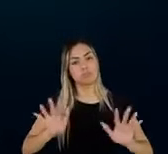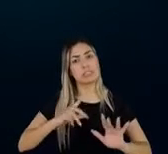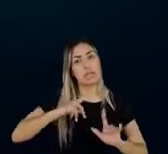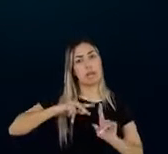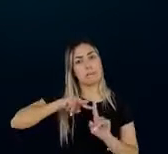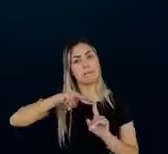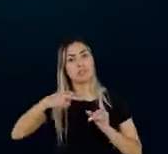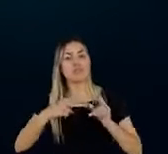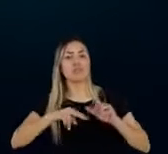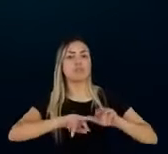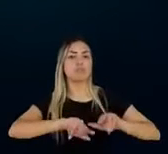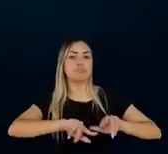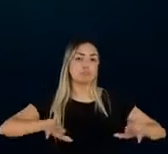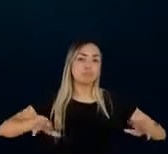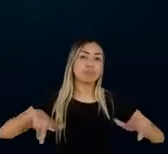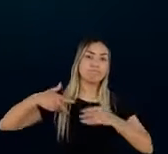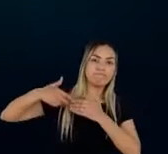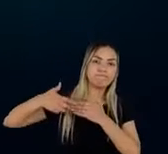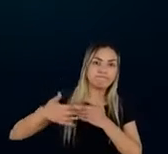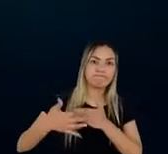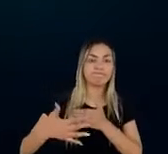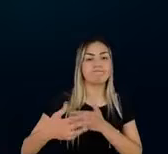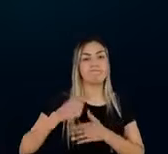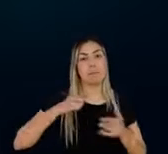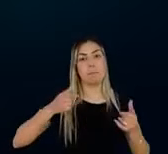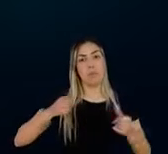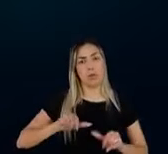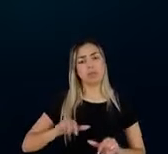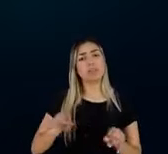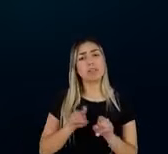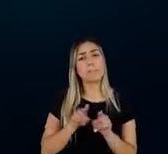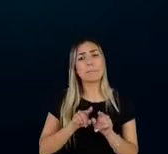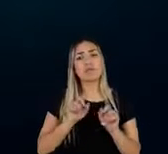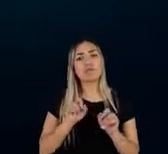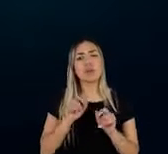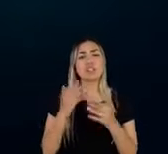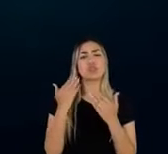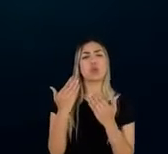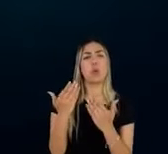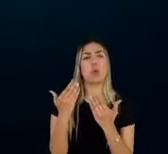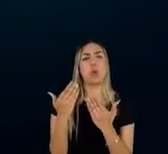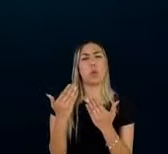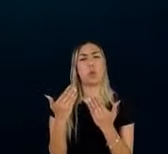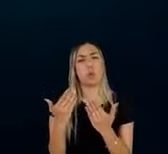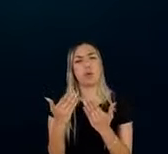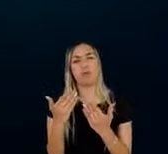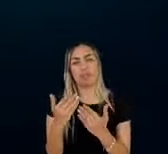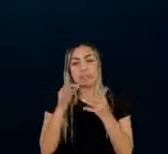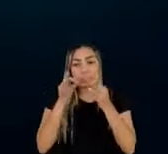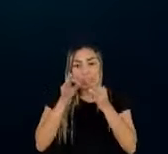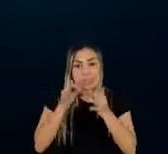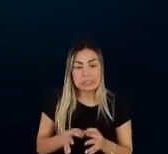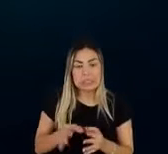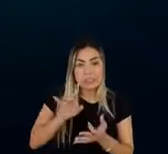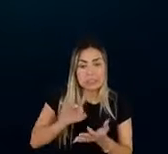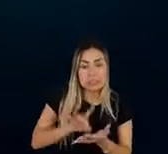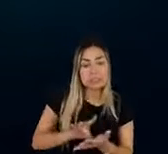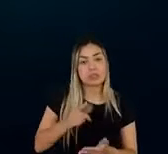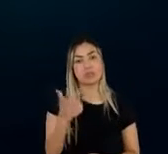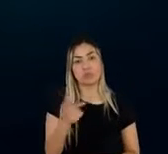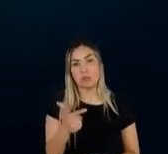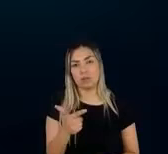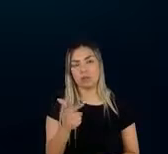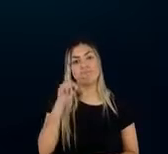e com isso é claro que tem também e muito tem certeza né É difícil tomar decisões corretas